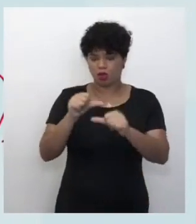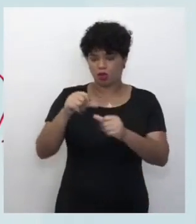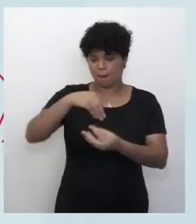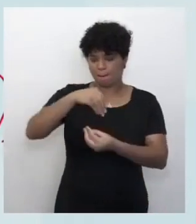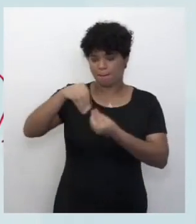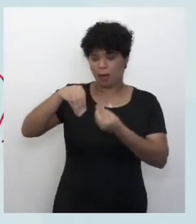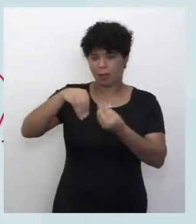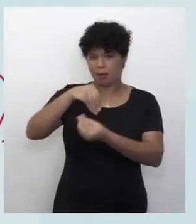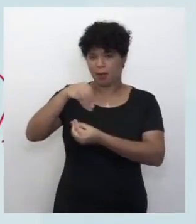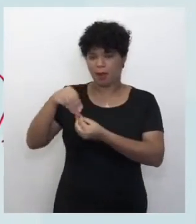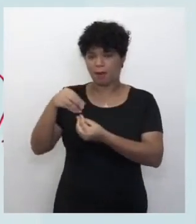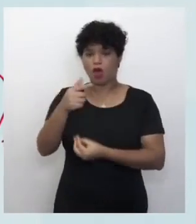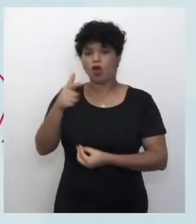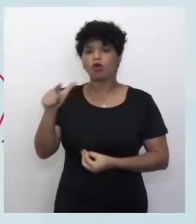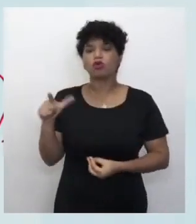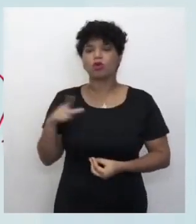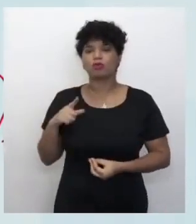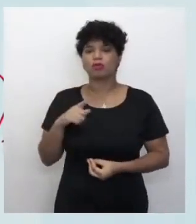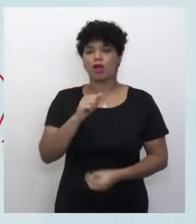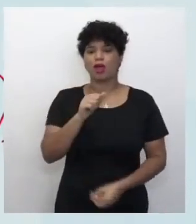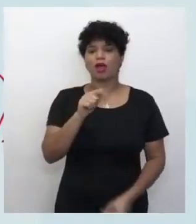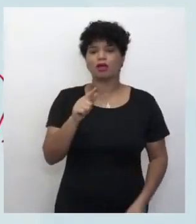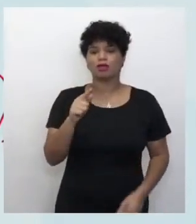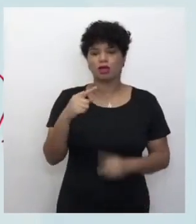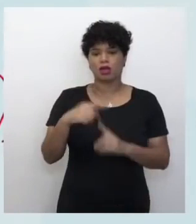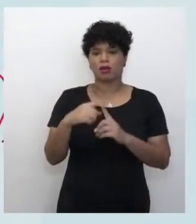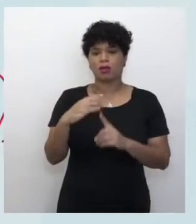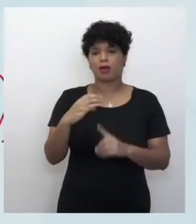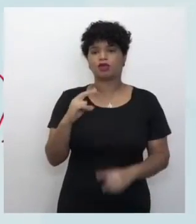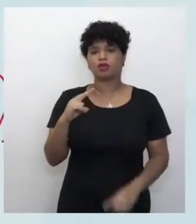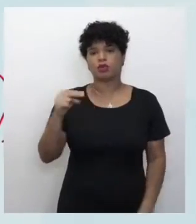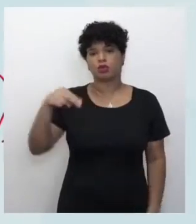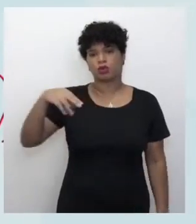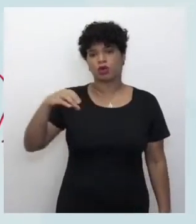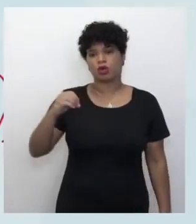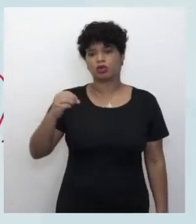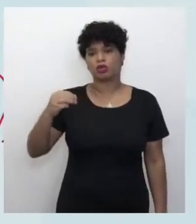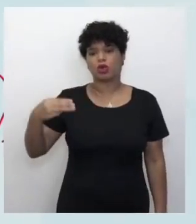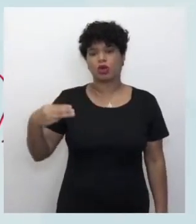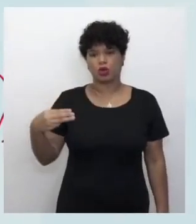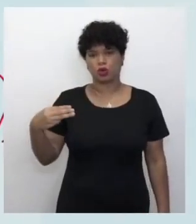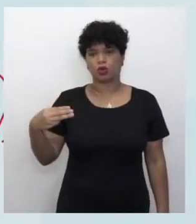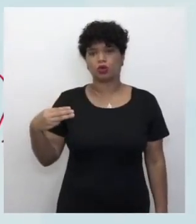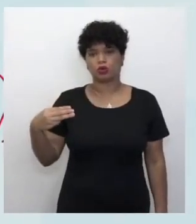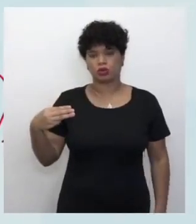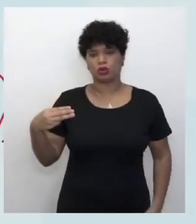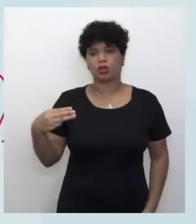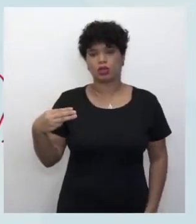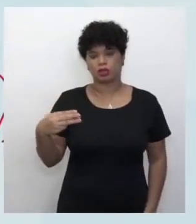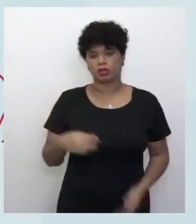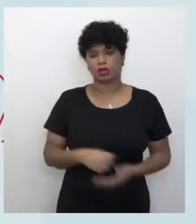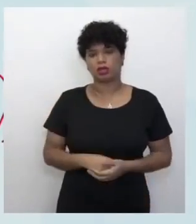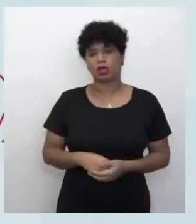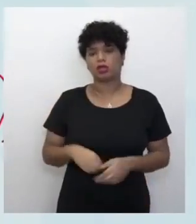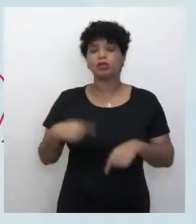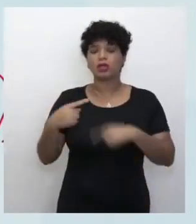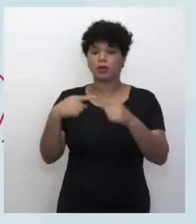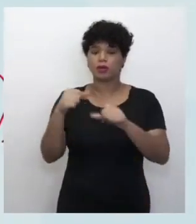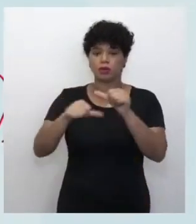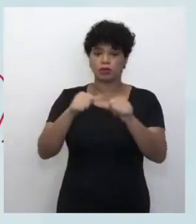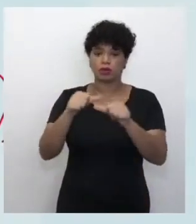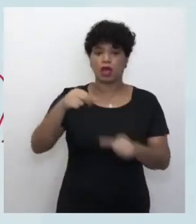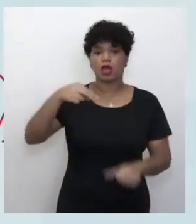uma transformação química, transformando em prata mais o nitrato de cobre